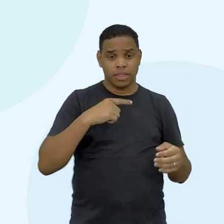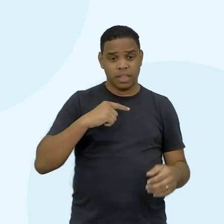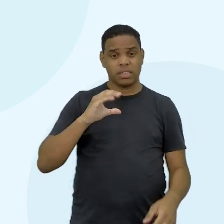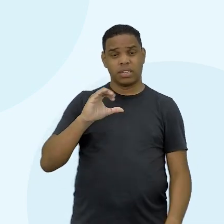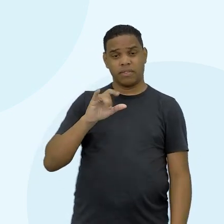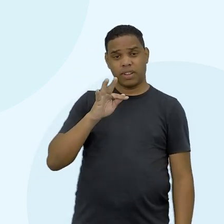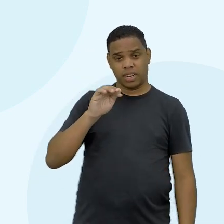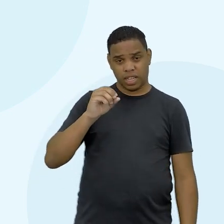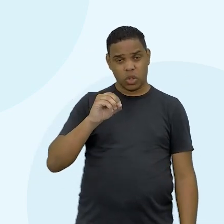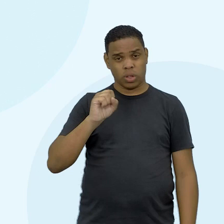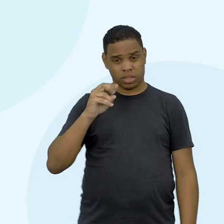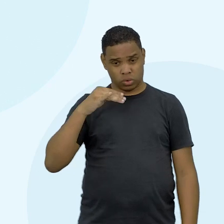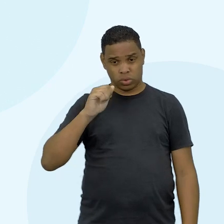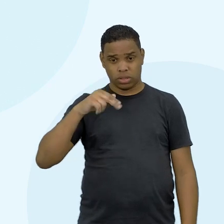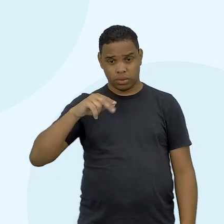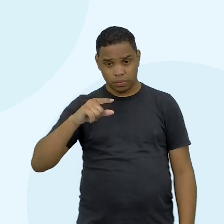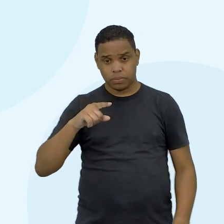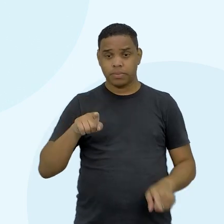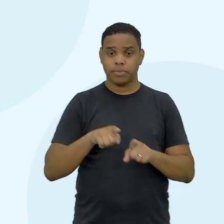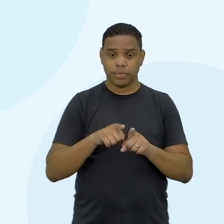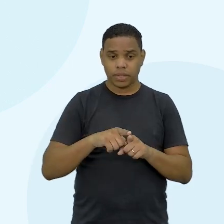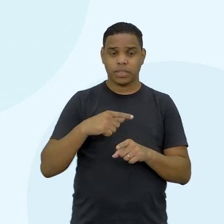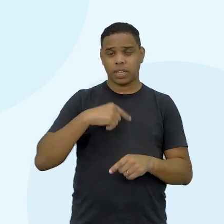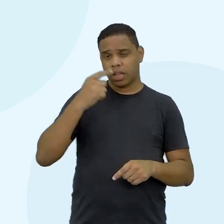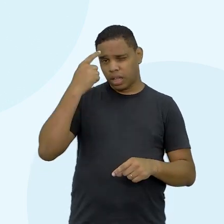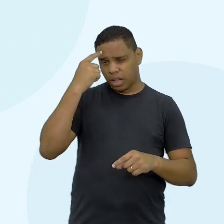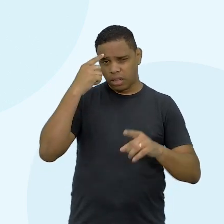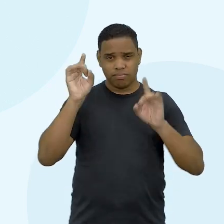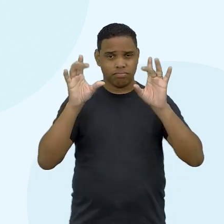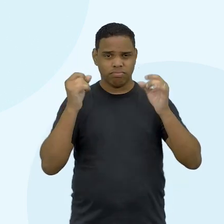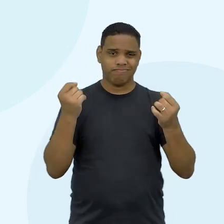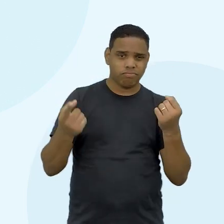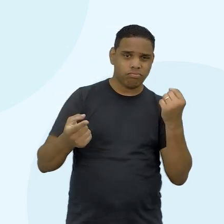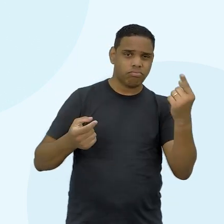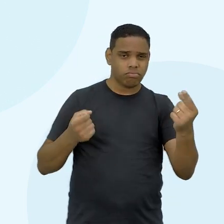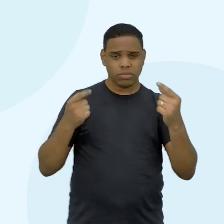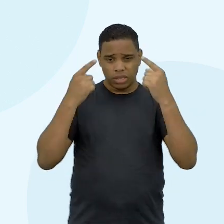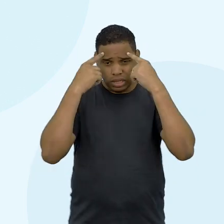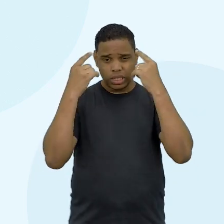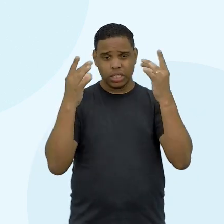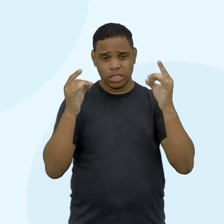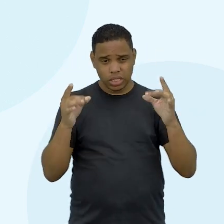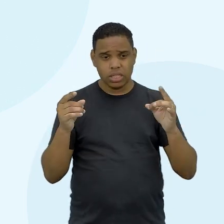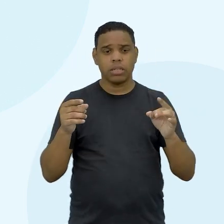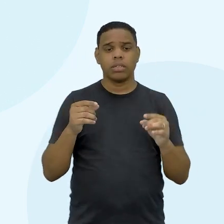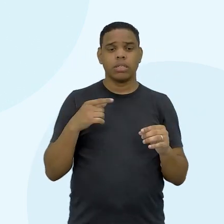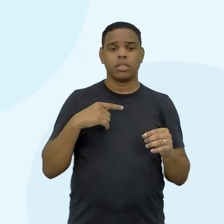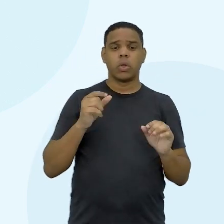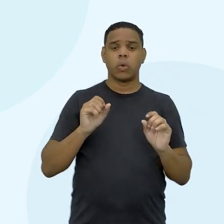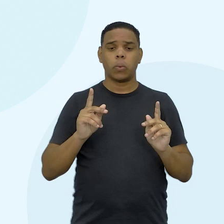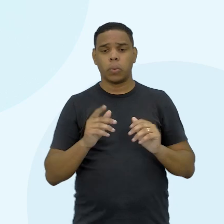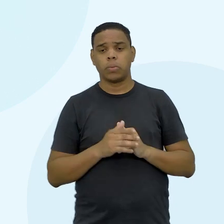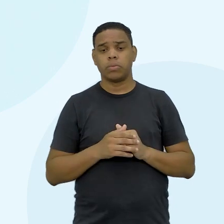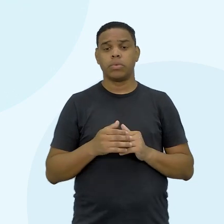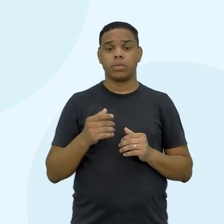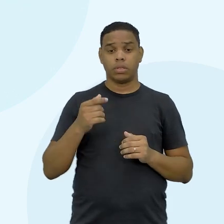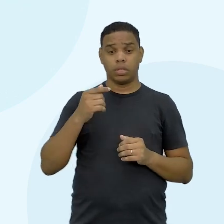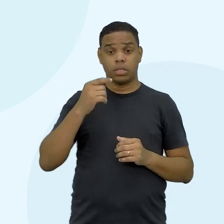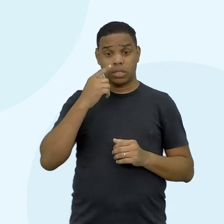de cefaleia ocasional, uma dor de cabeça de vez em quando, né? Sem outros sintomas.